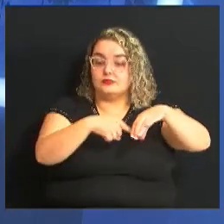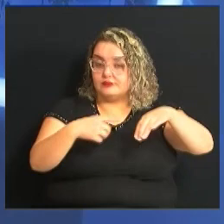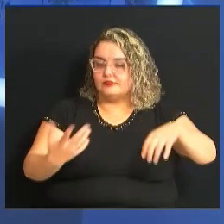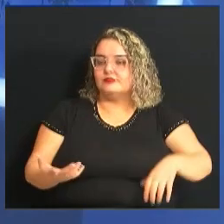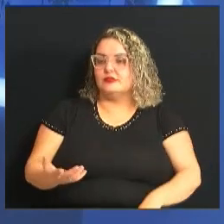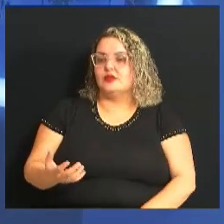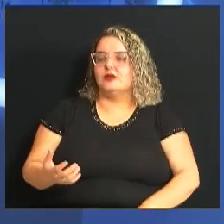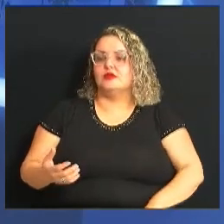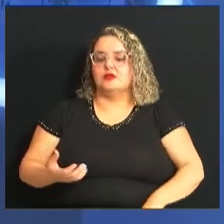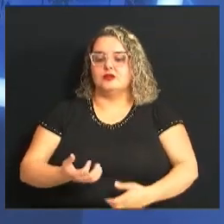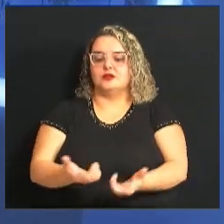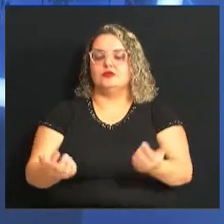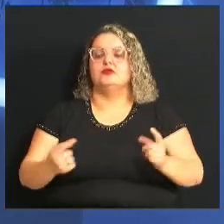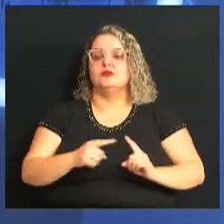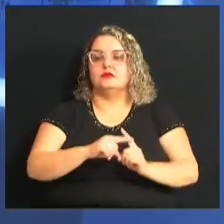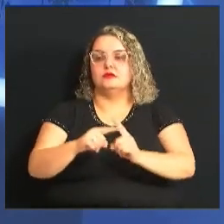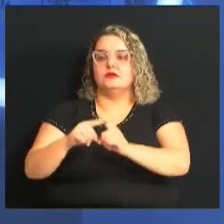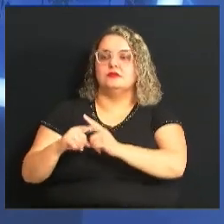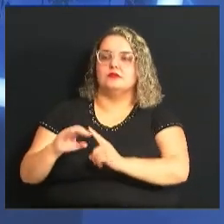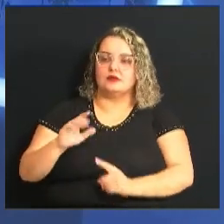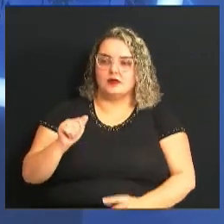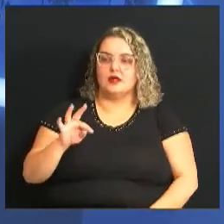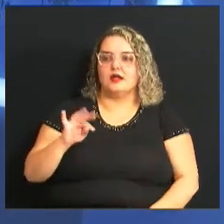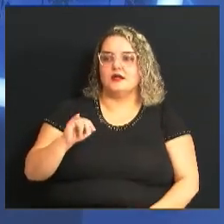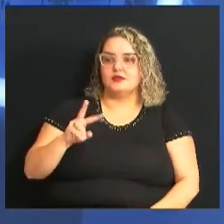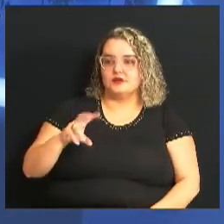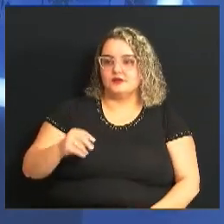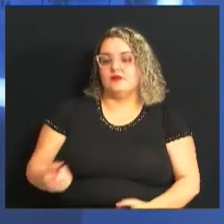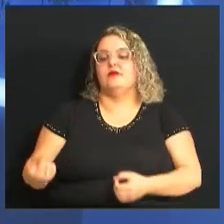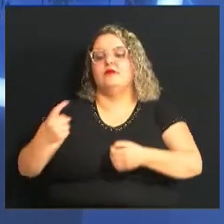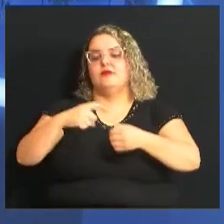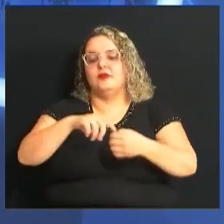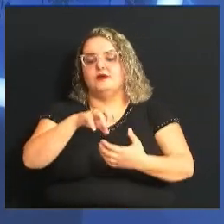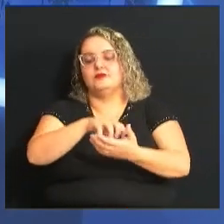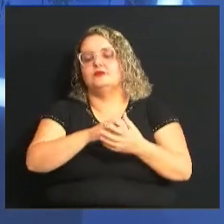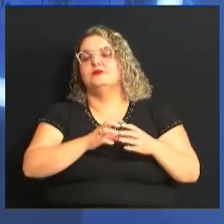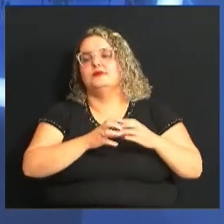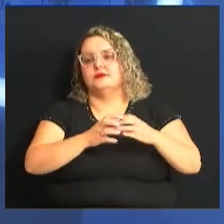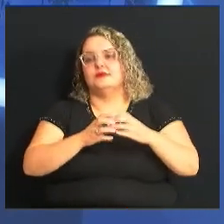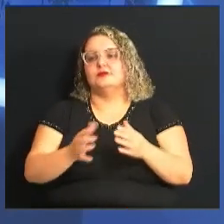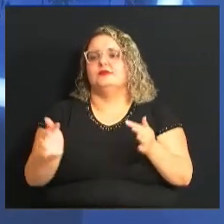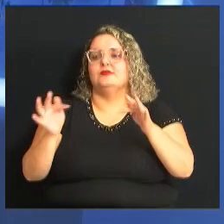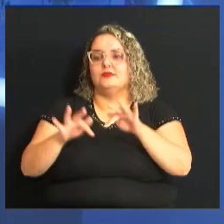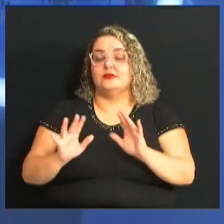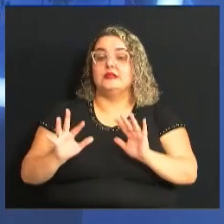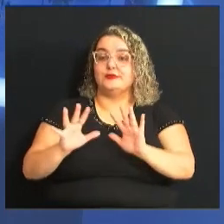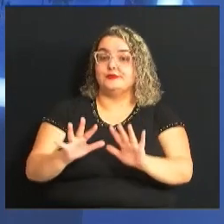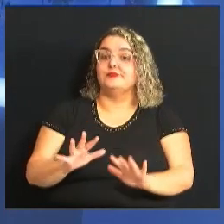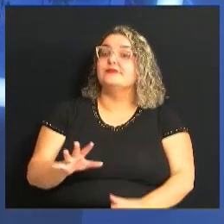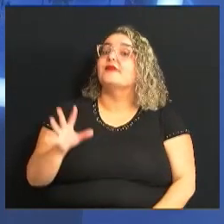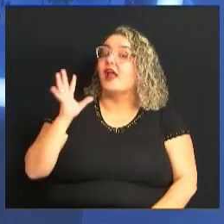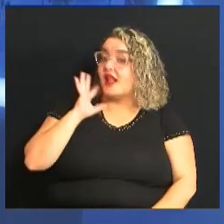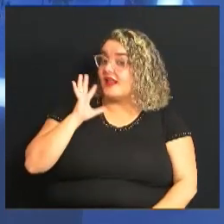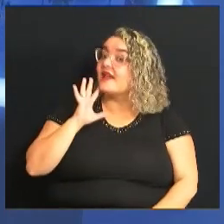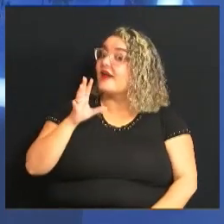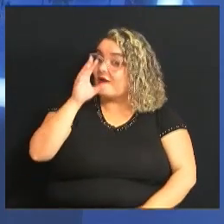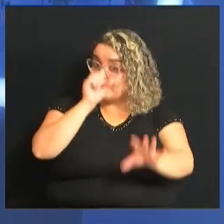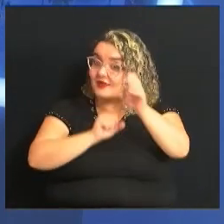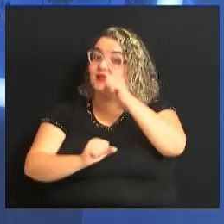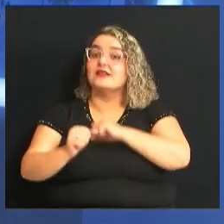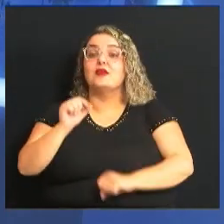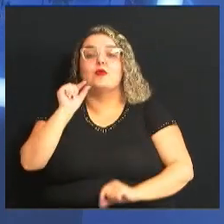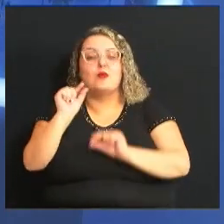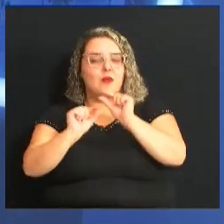Cativos, no Largo São Benedito, e volta ao Centro de Convivência, onde é o fim da caminhada. Vale a pena você aprender um pouquinho da